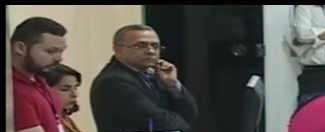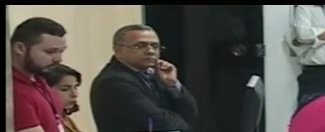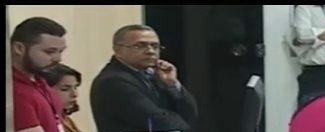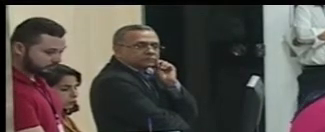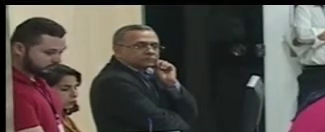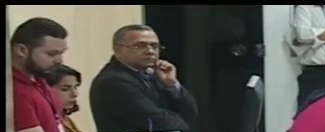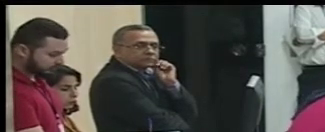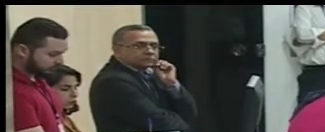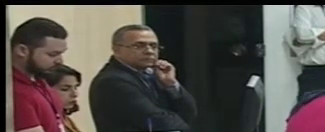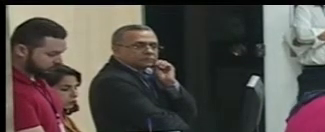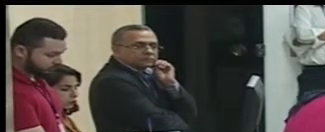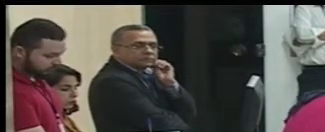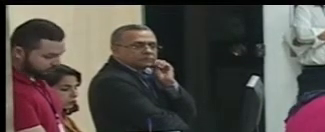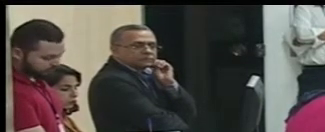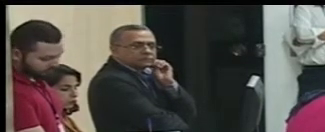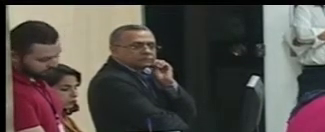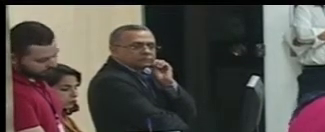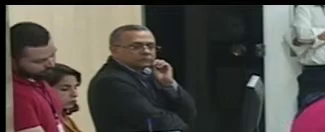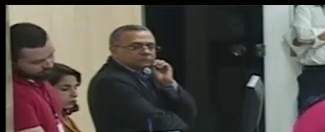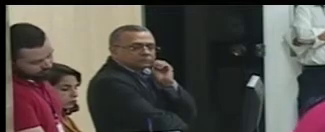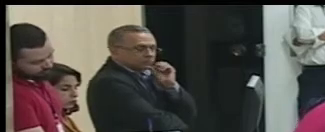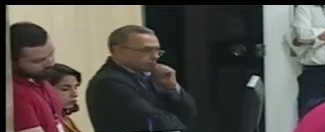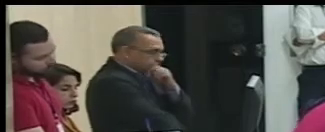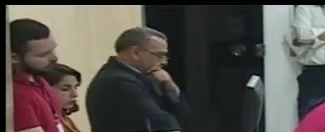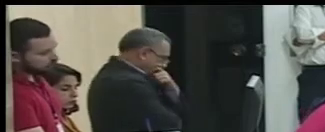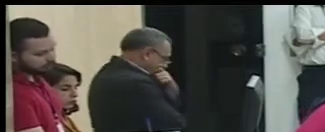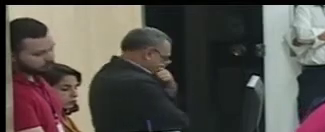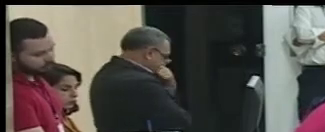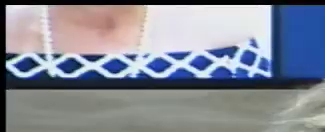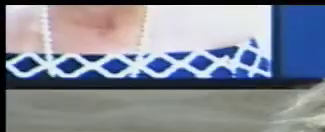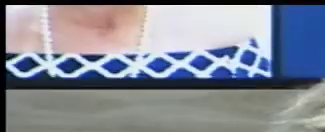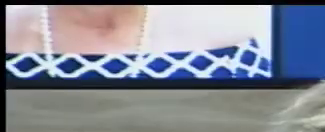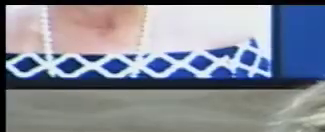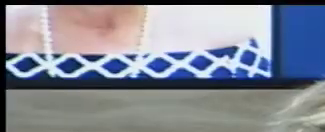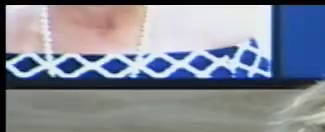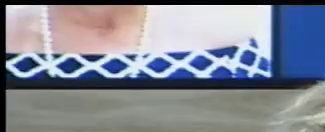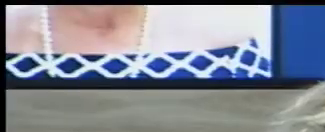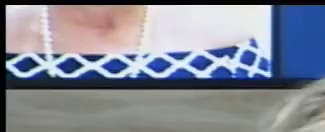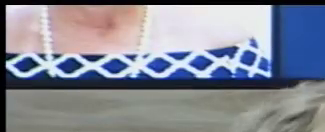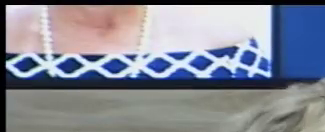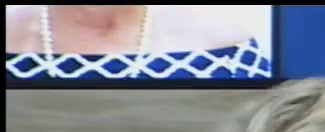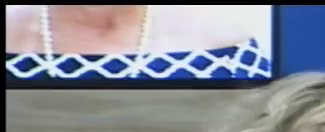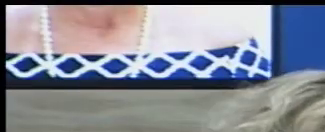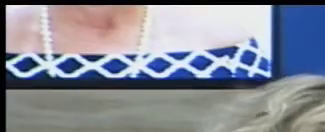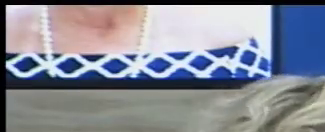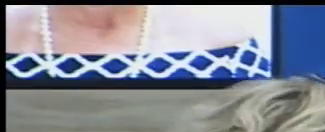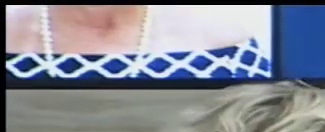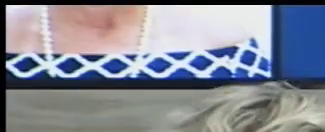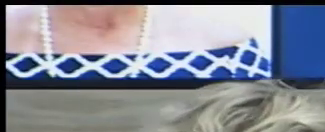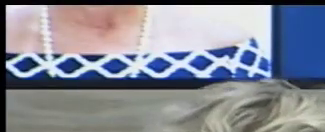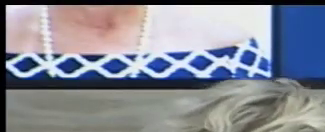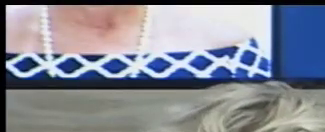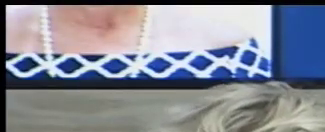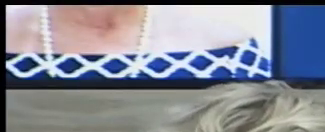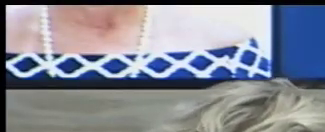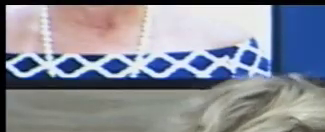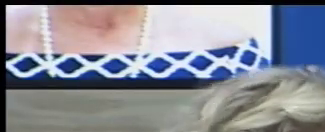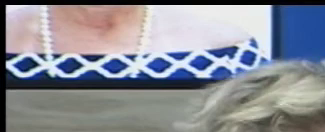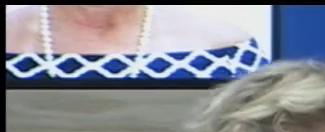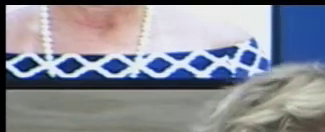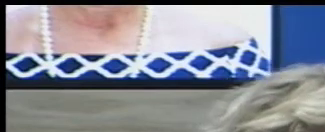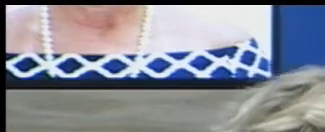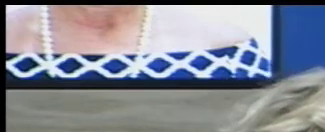maneira talvez é a minha forma de pensar eu estava vendo talvez um escritor não ser o resto do outro